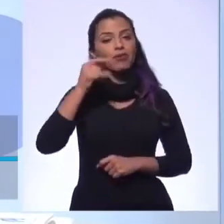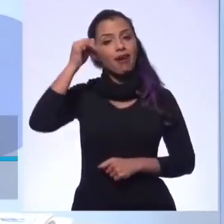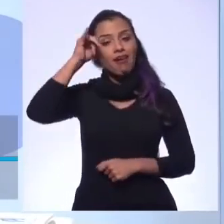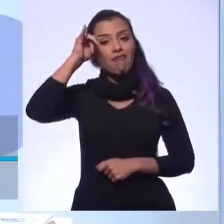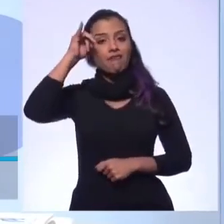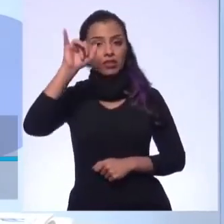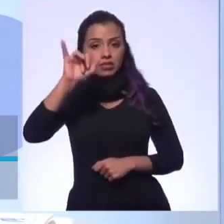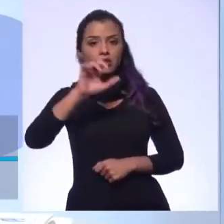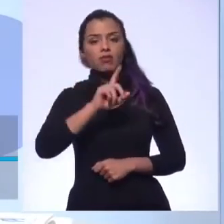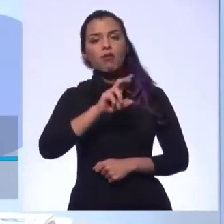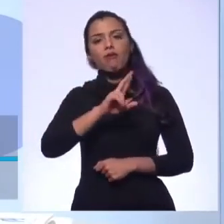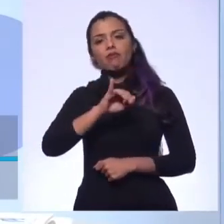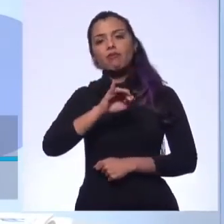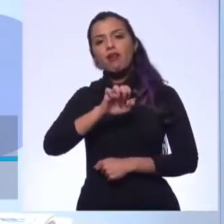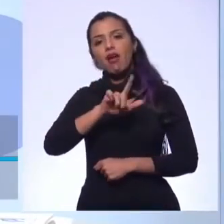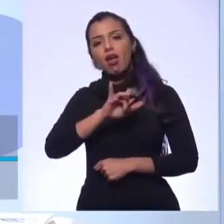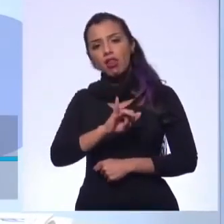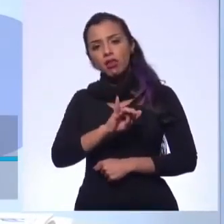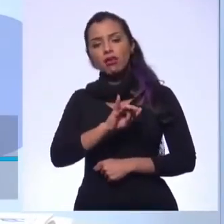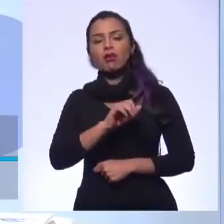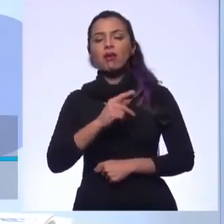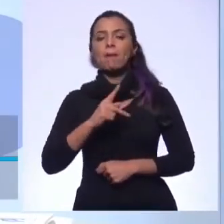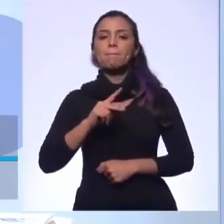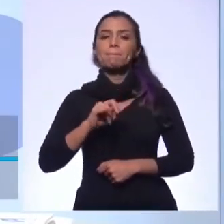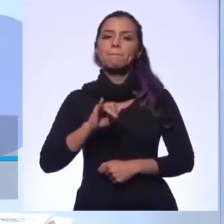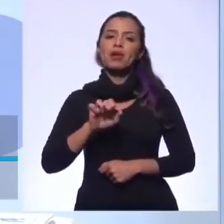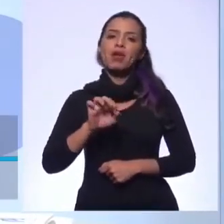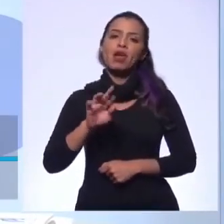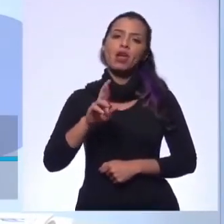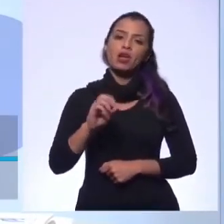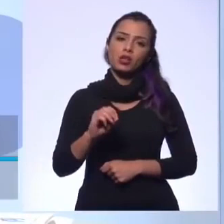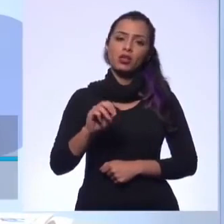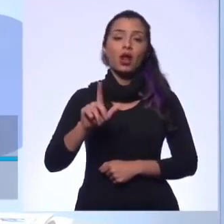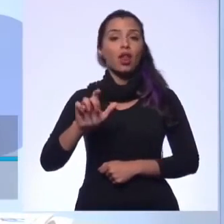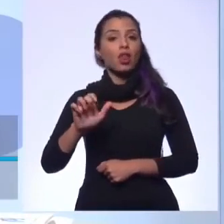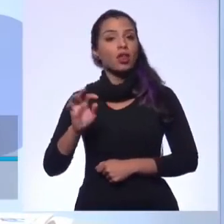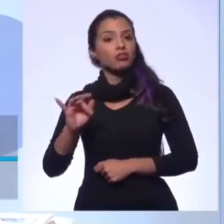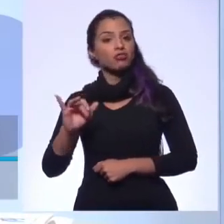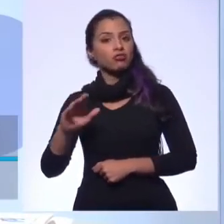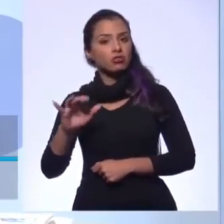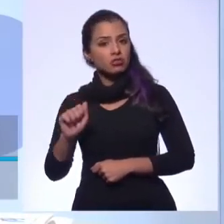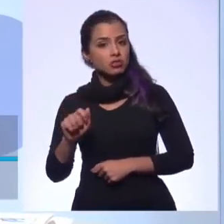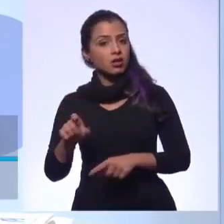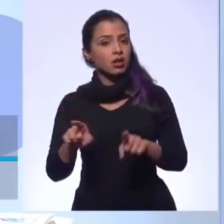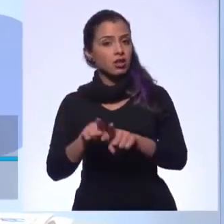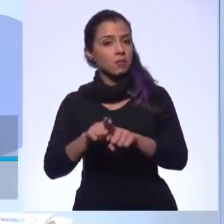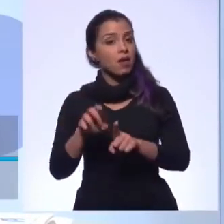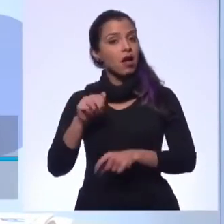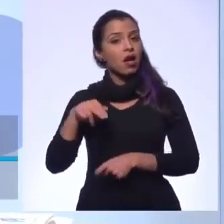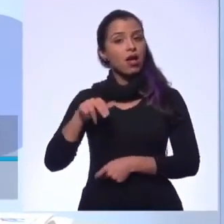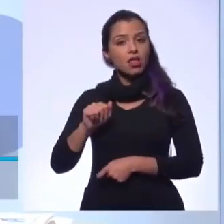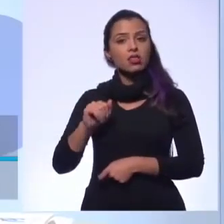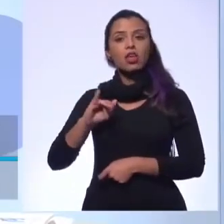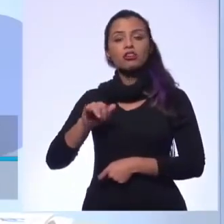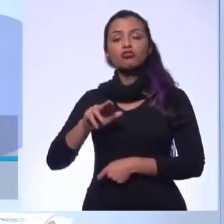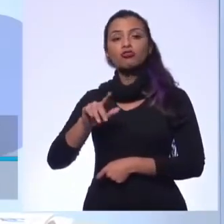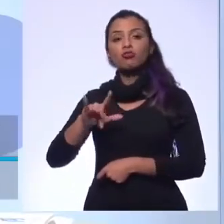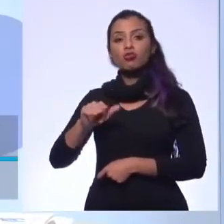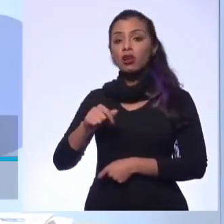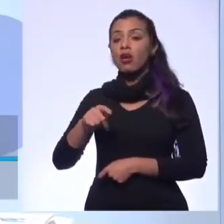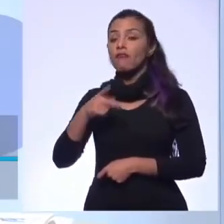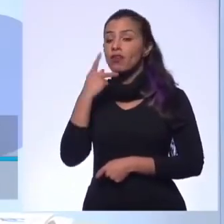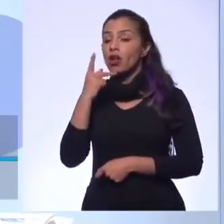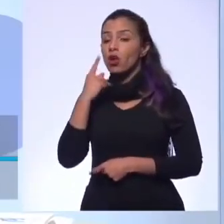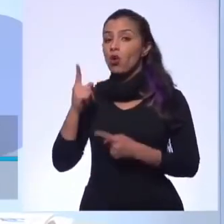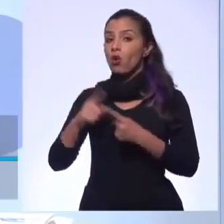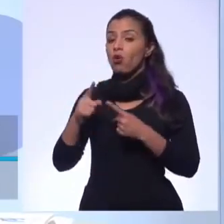o Pietro, eles optaram aí pela prevenção, tem a Letícia também. A Ana Júlia escreveu saúde, prevenção e